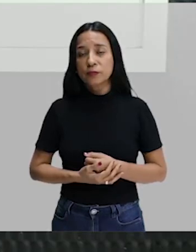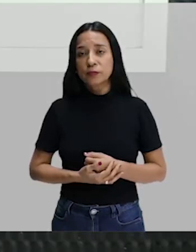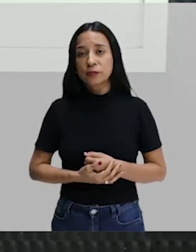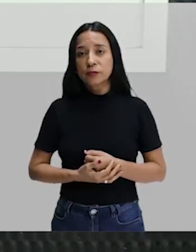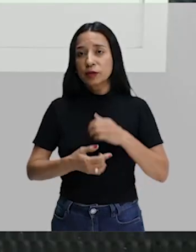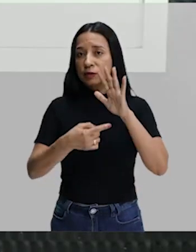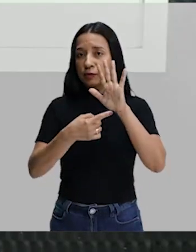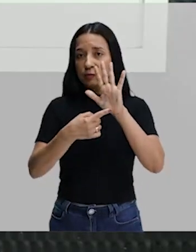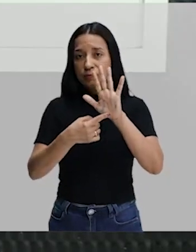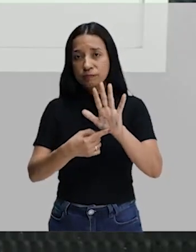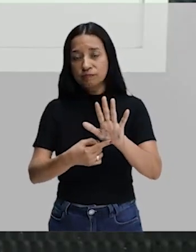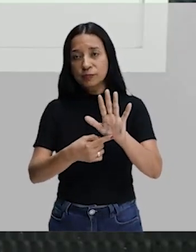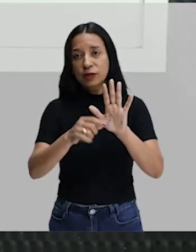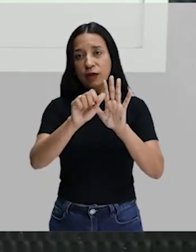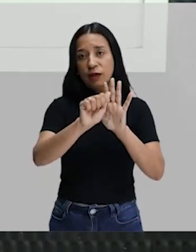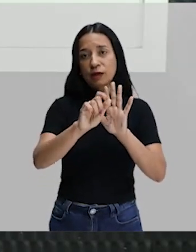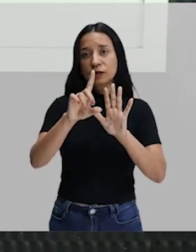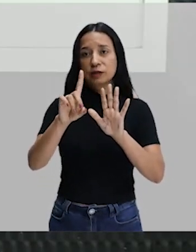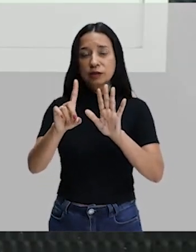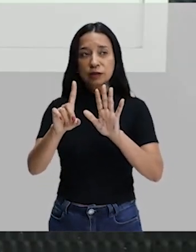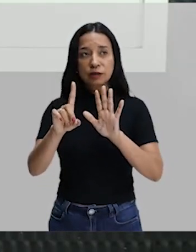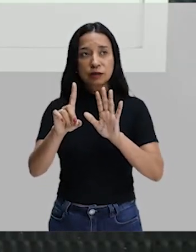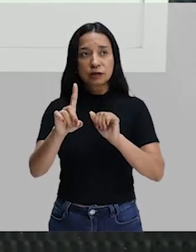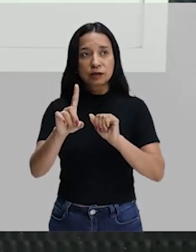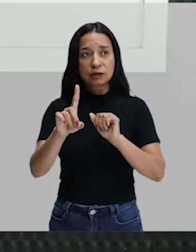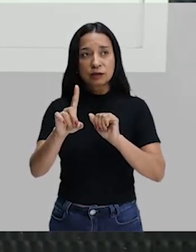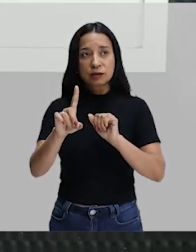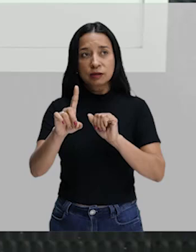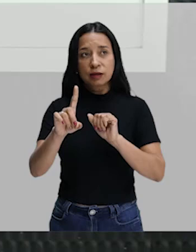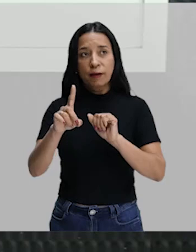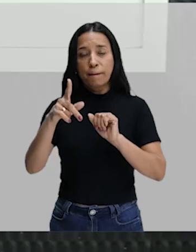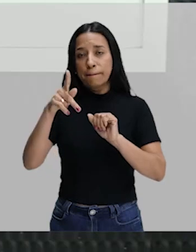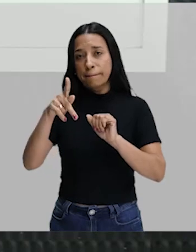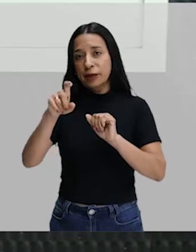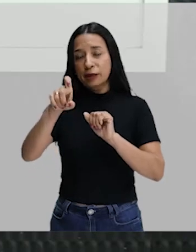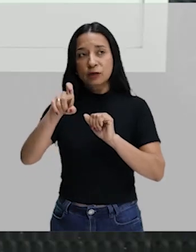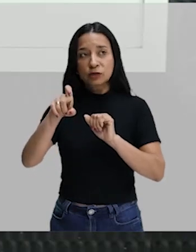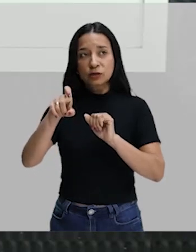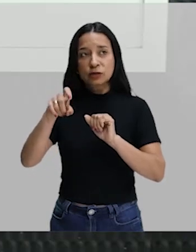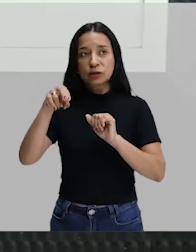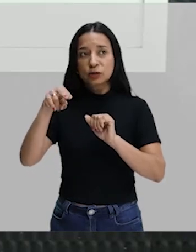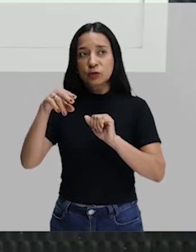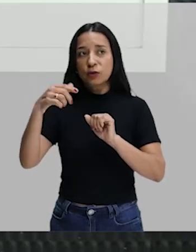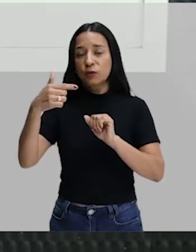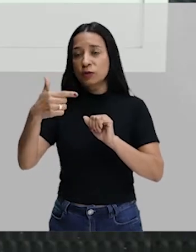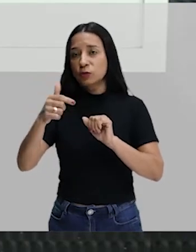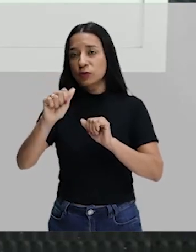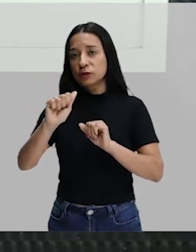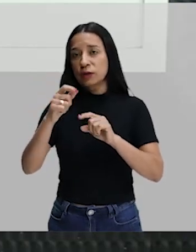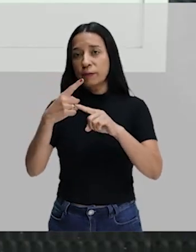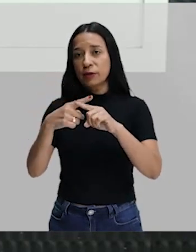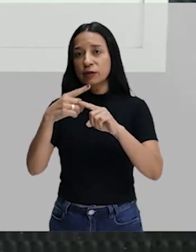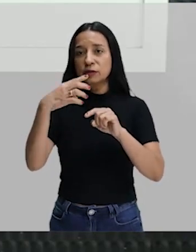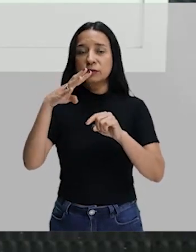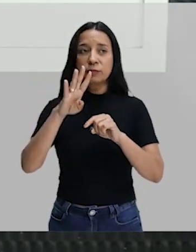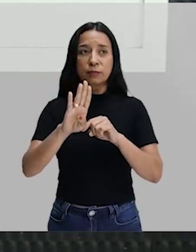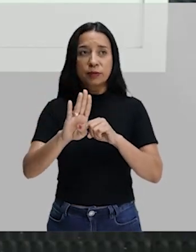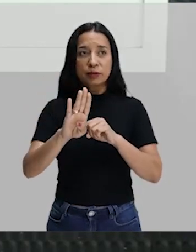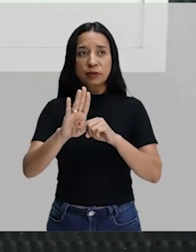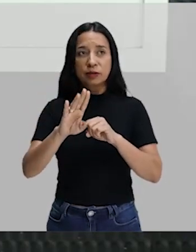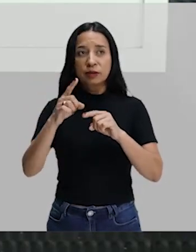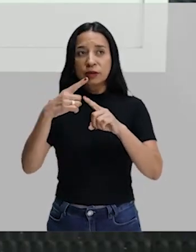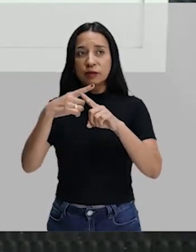px, 2a mais 6 multiplicado por x ao cubo, mais 3b menos 4 multiplicado por x